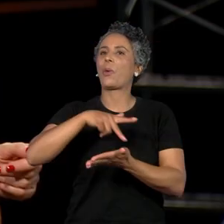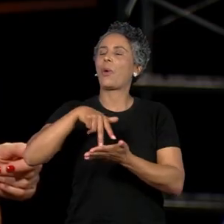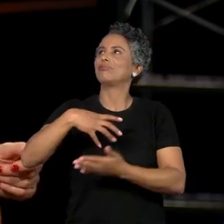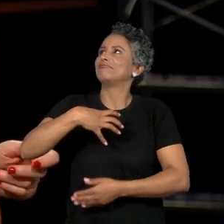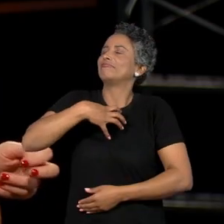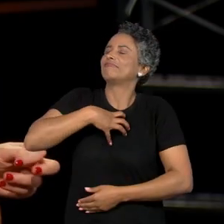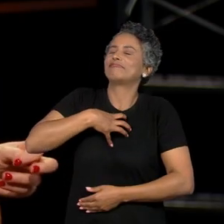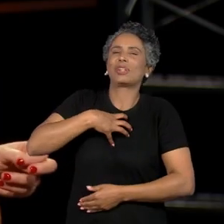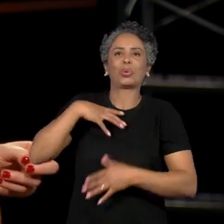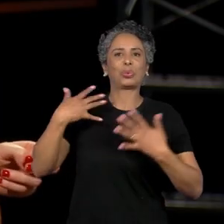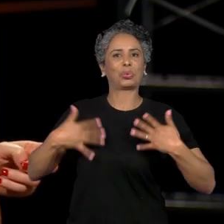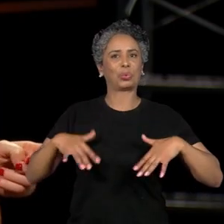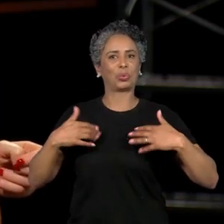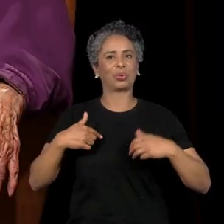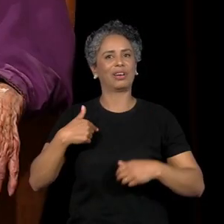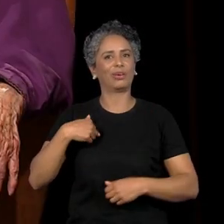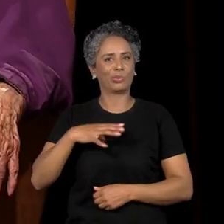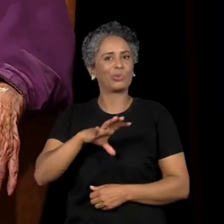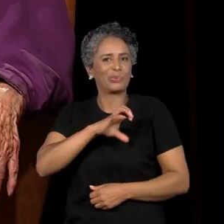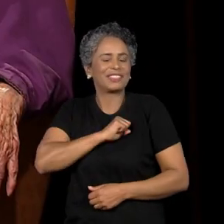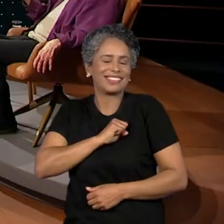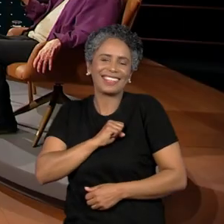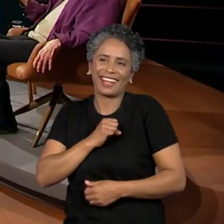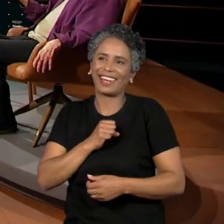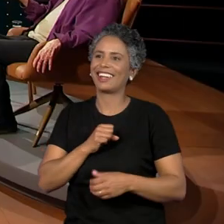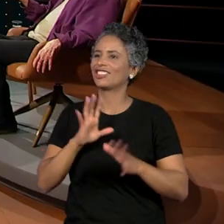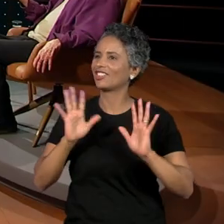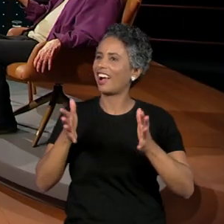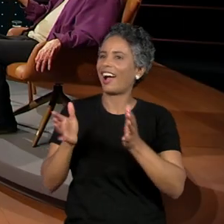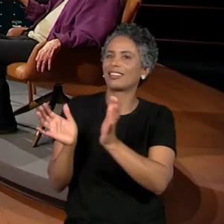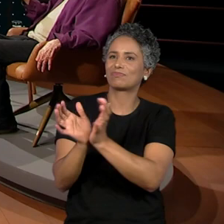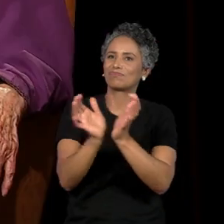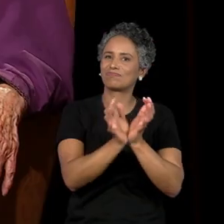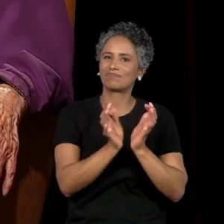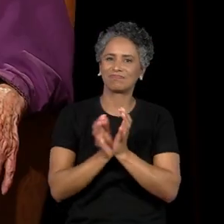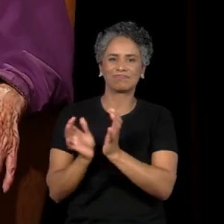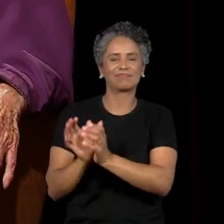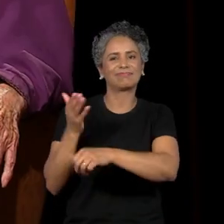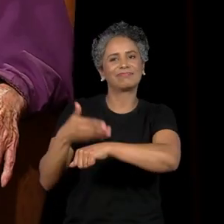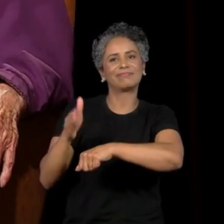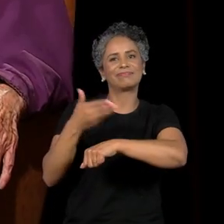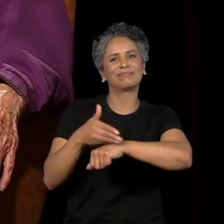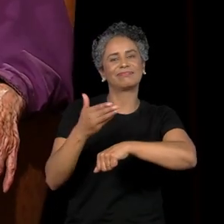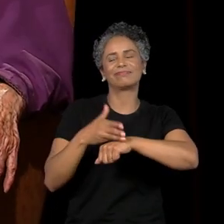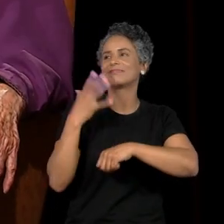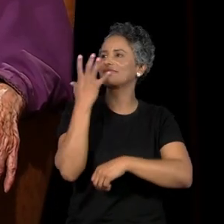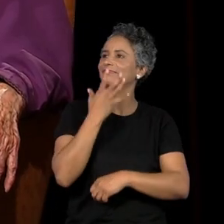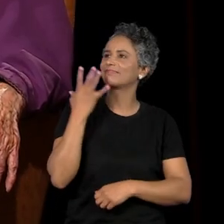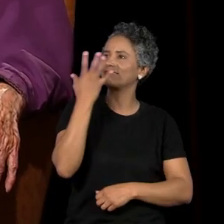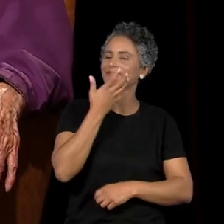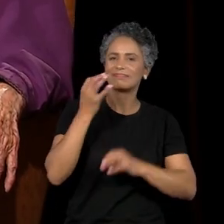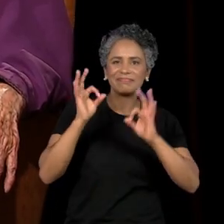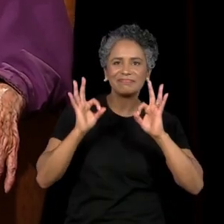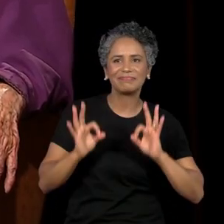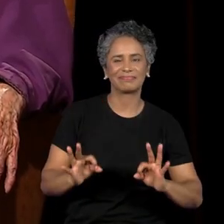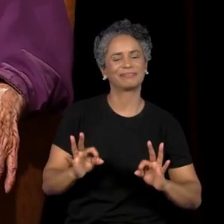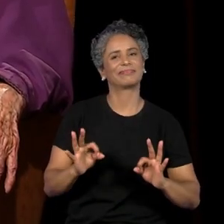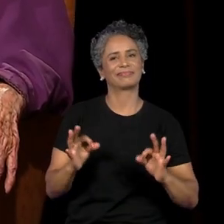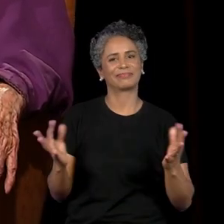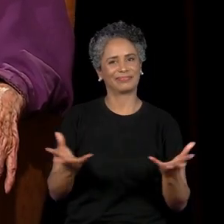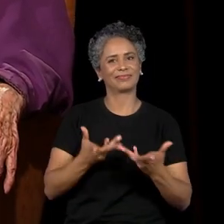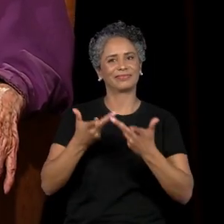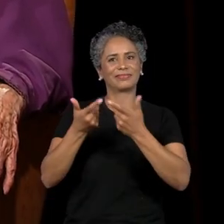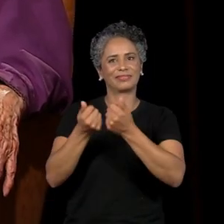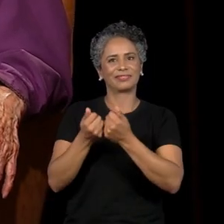apaixonei pela Sonata ao Luar de Beethoven. Uhum. Me apaixonei. Eram 3 movimentos,